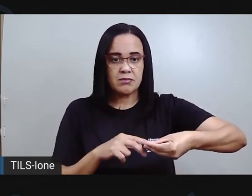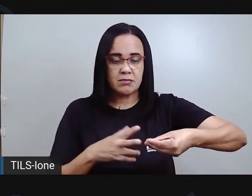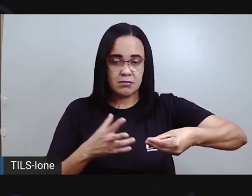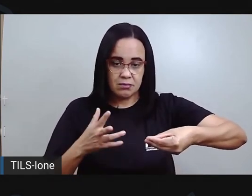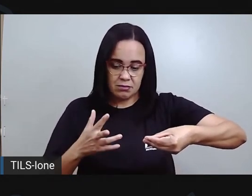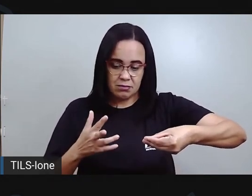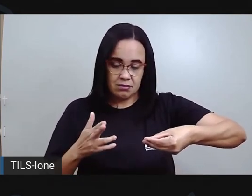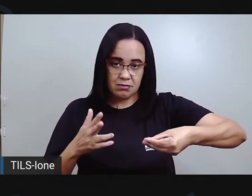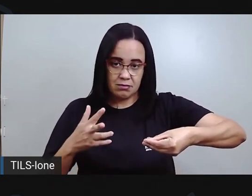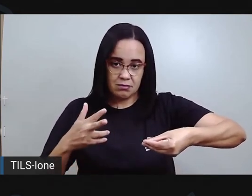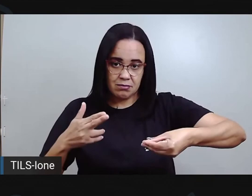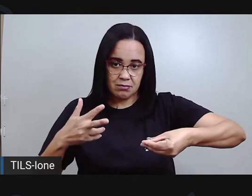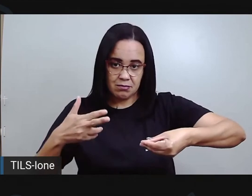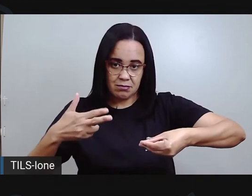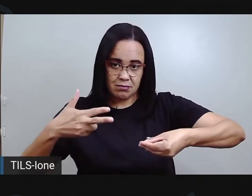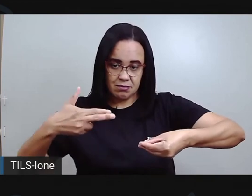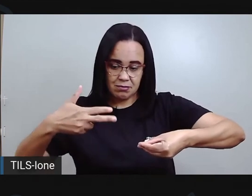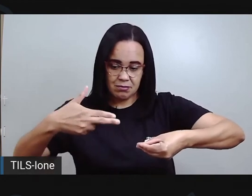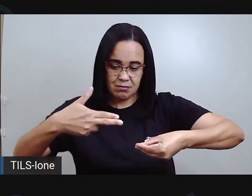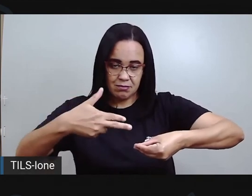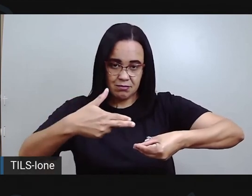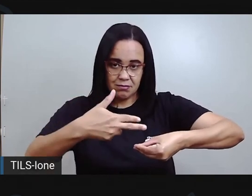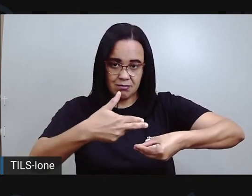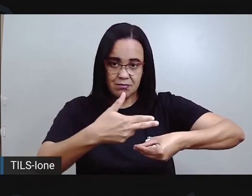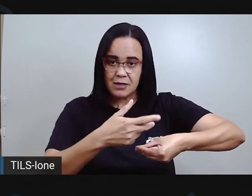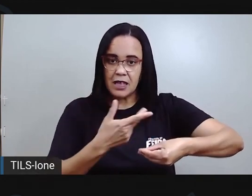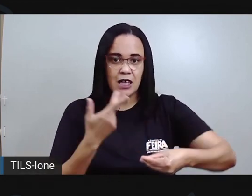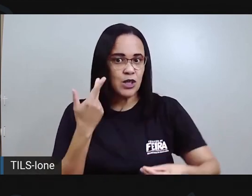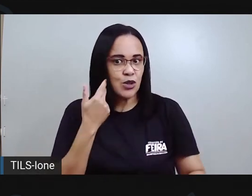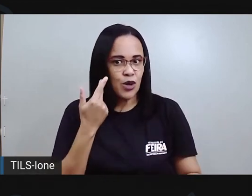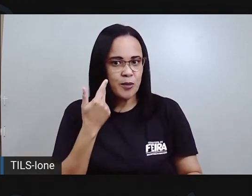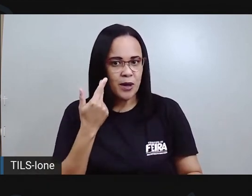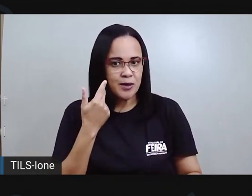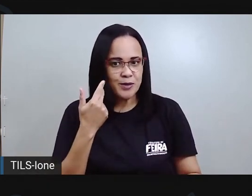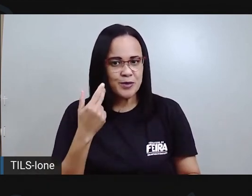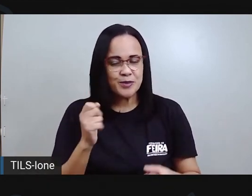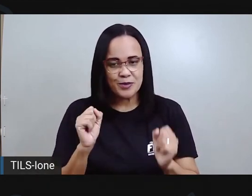a outra parte nós vamos recortar, tá bom?